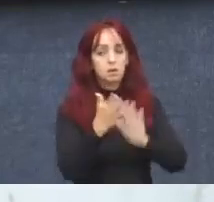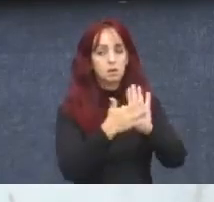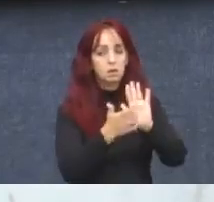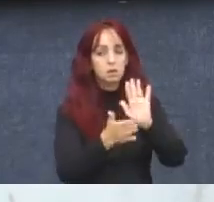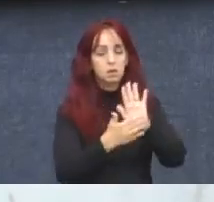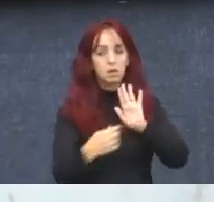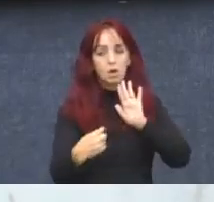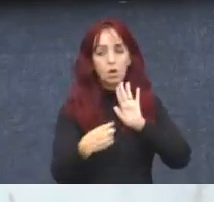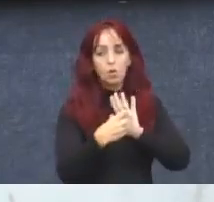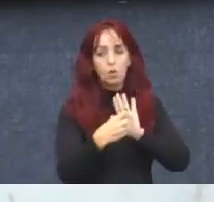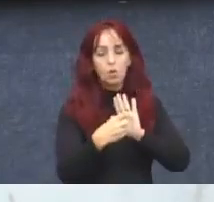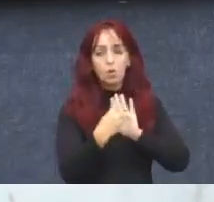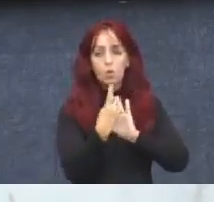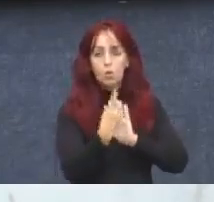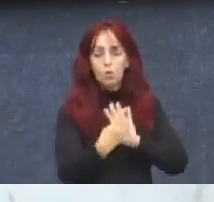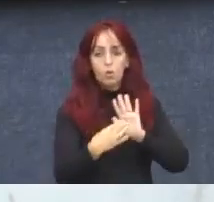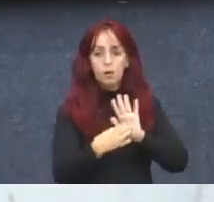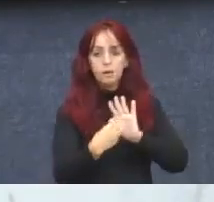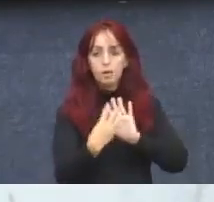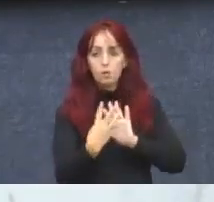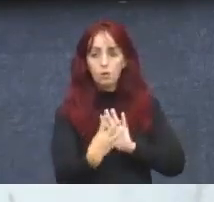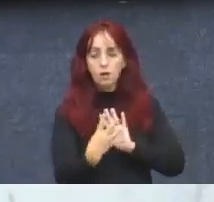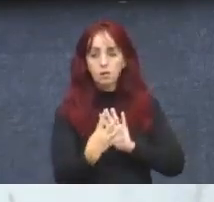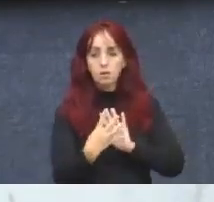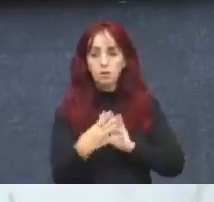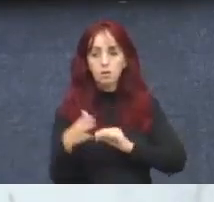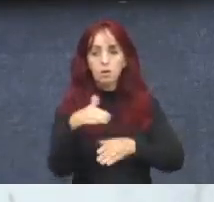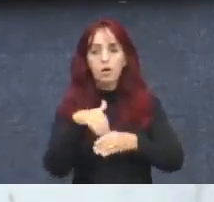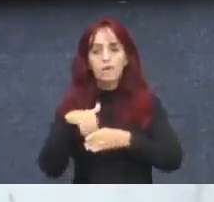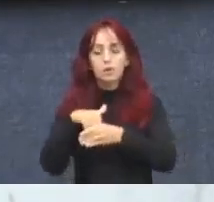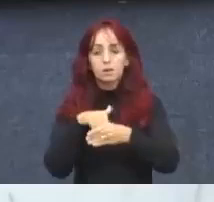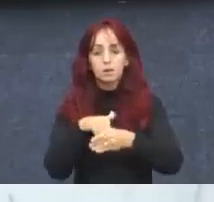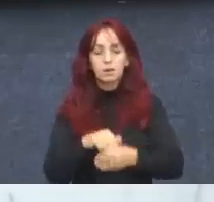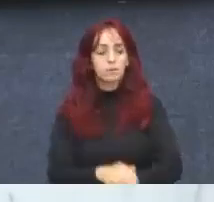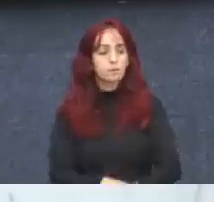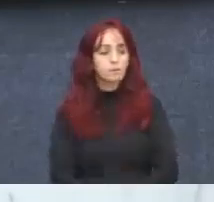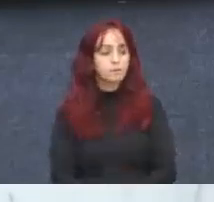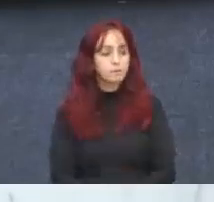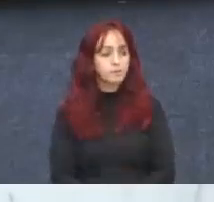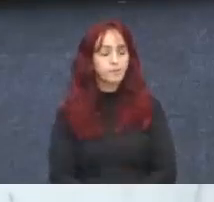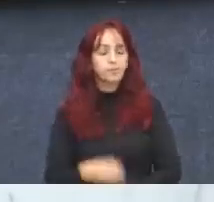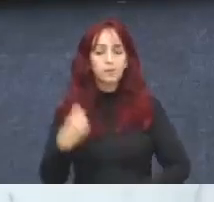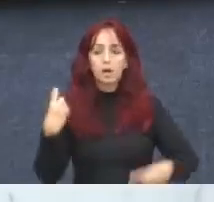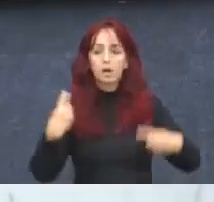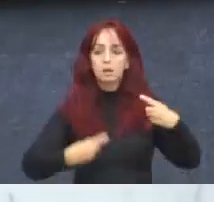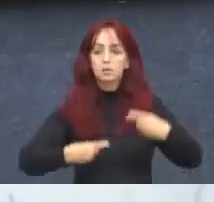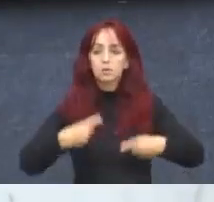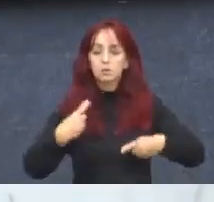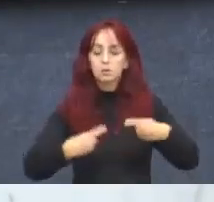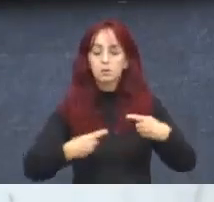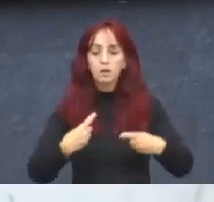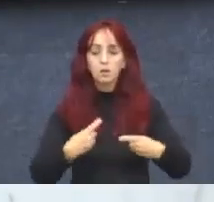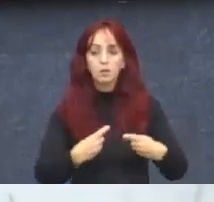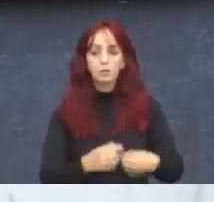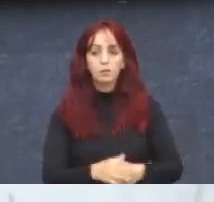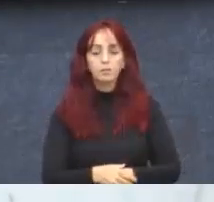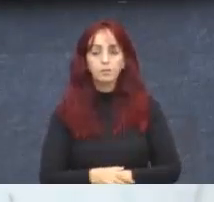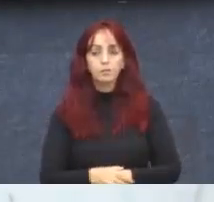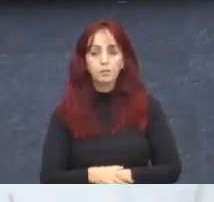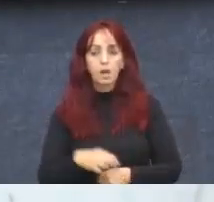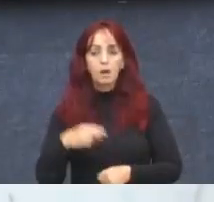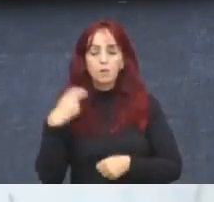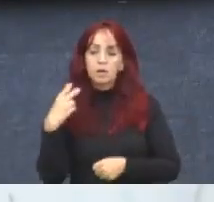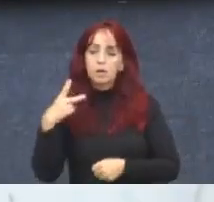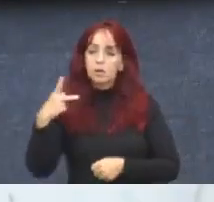a 4. Ver ordem de votação. Em discussão. Para discutir, novo vereador Pedro Patrus.